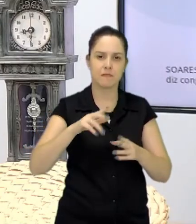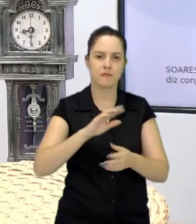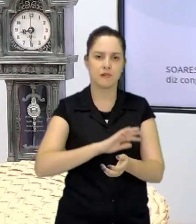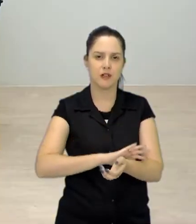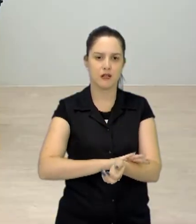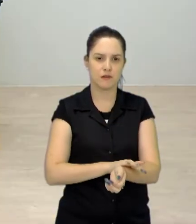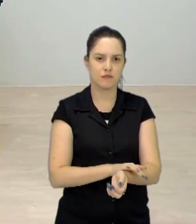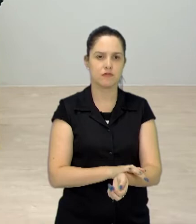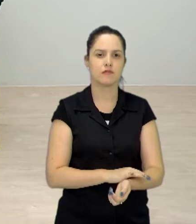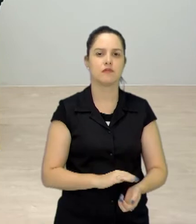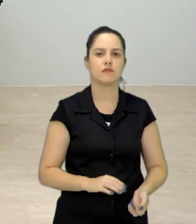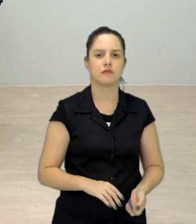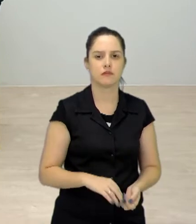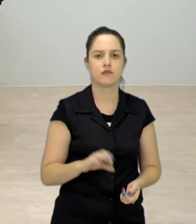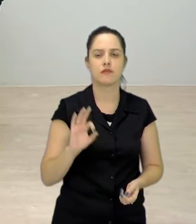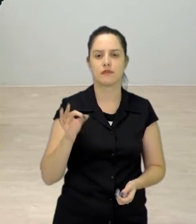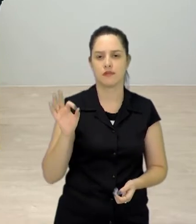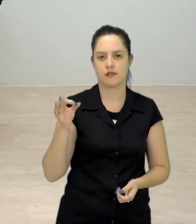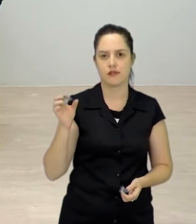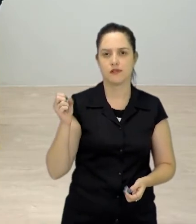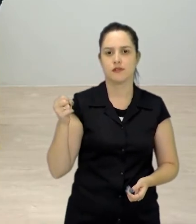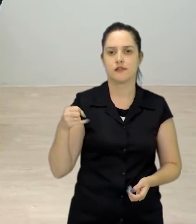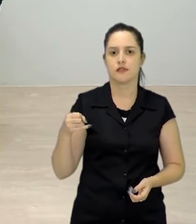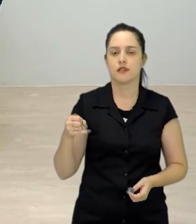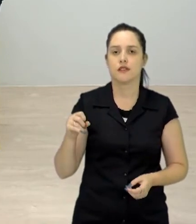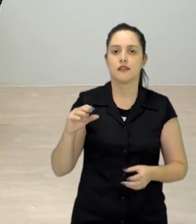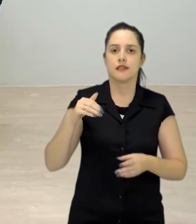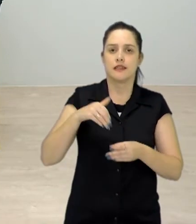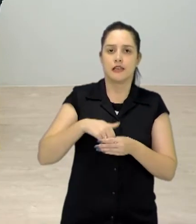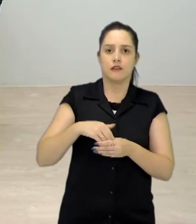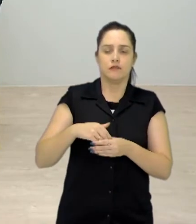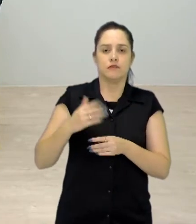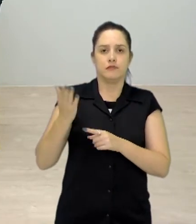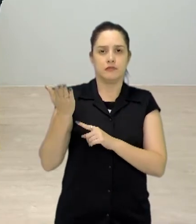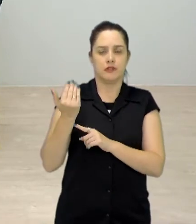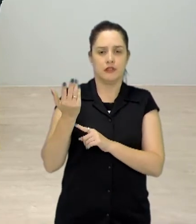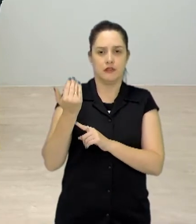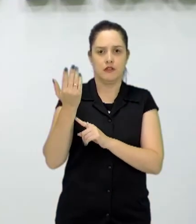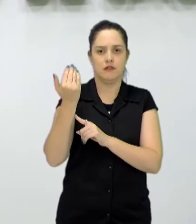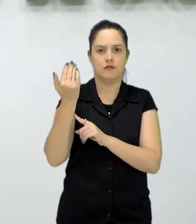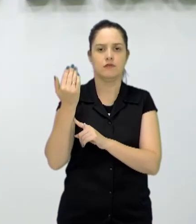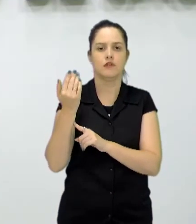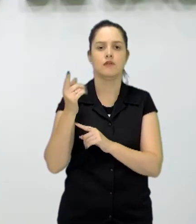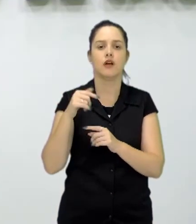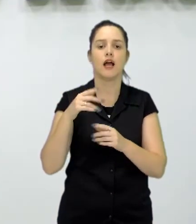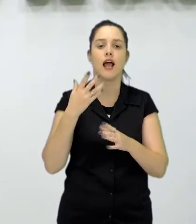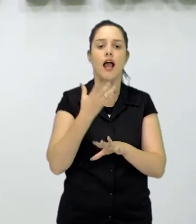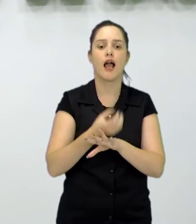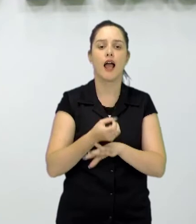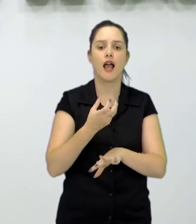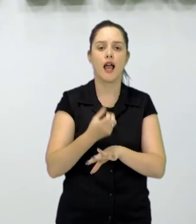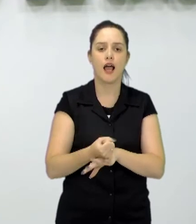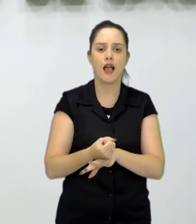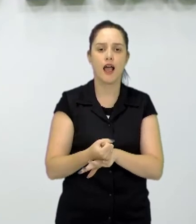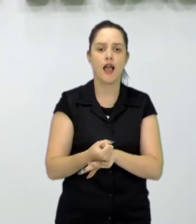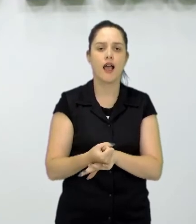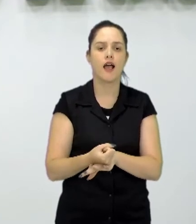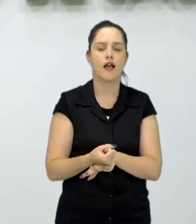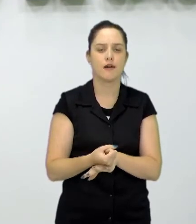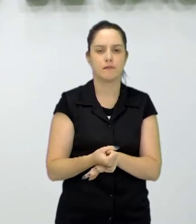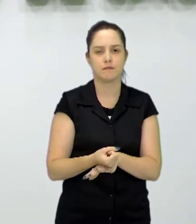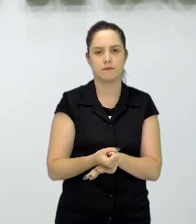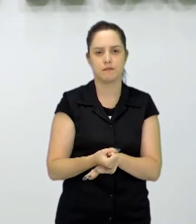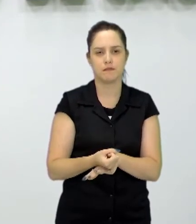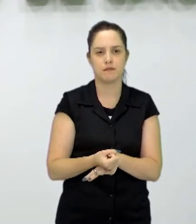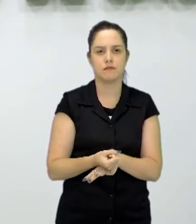Kleber? Sim, desde da área tecnológica, né, então a gente vê em aplicativos, muitas vezes,